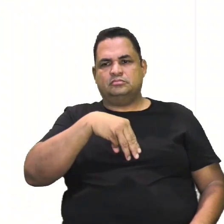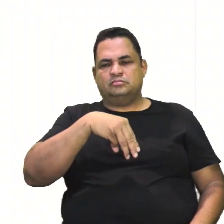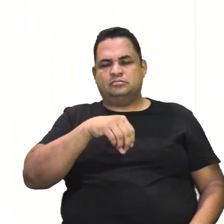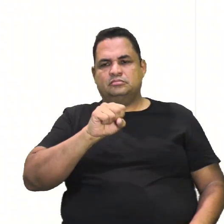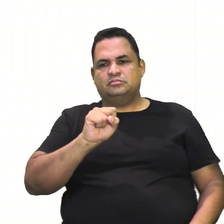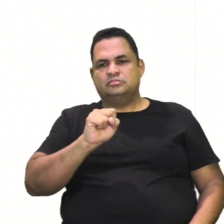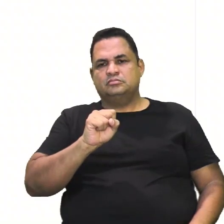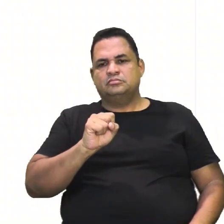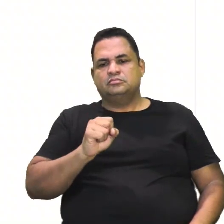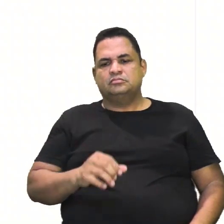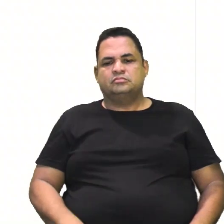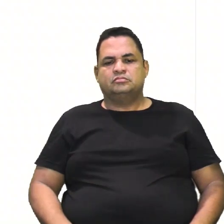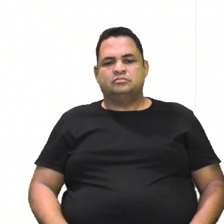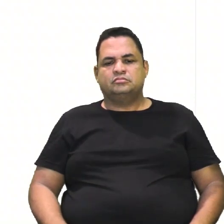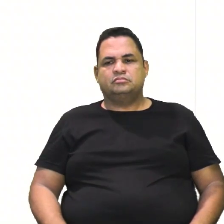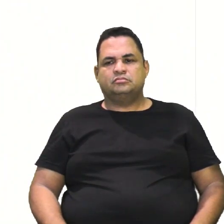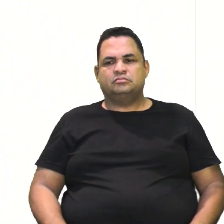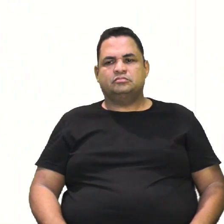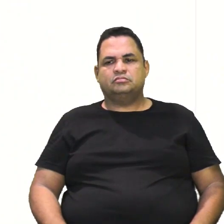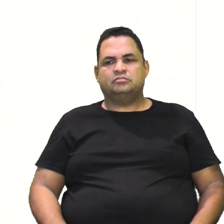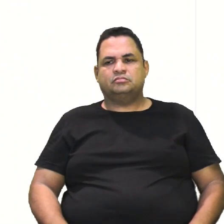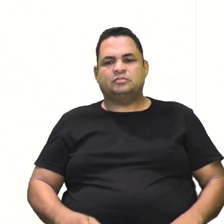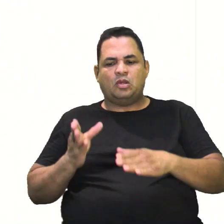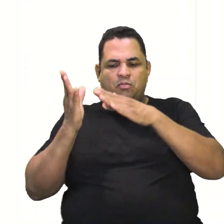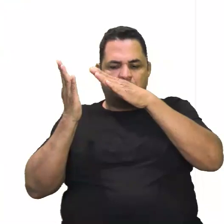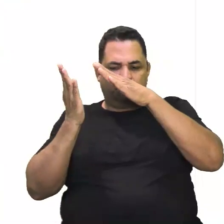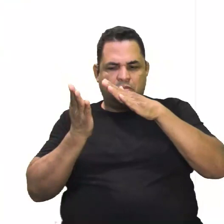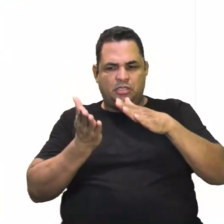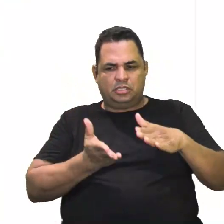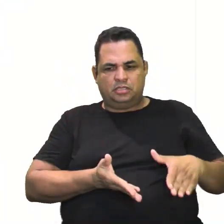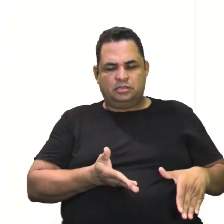reta S, logo, elas são